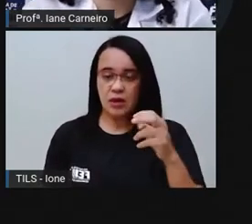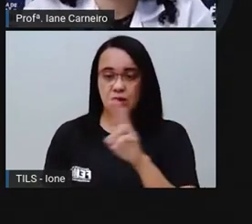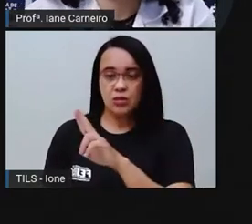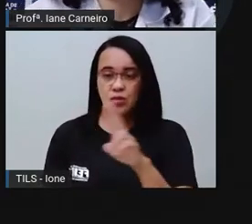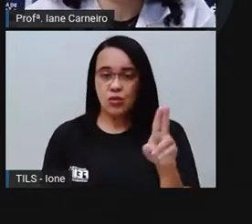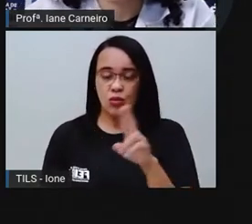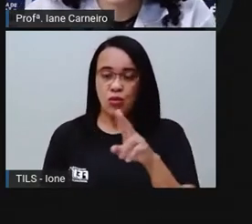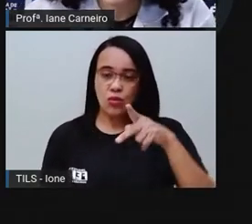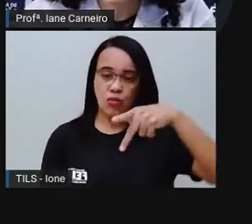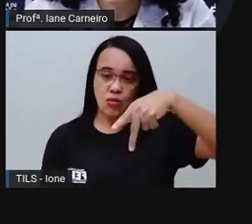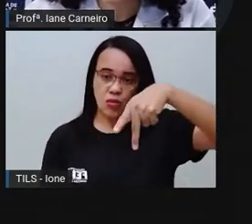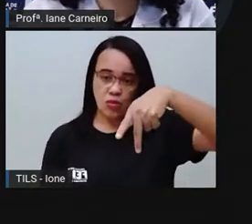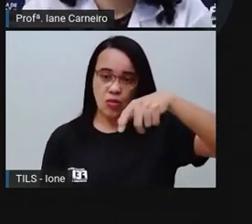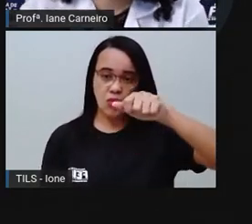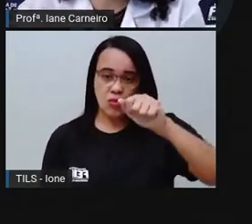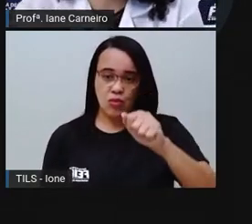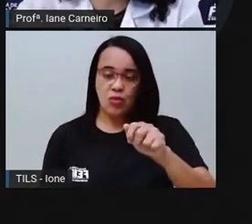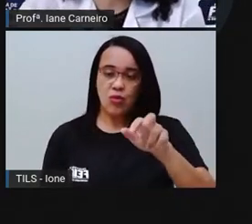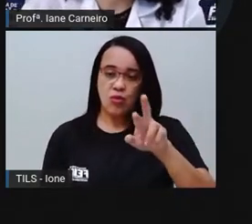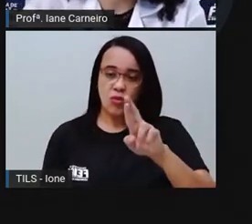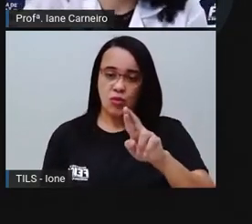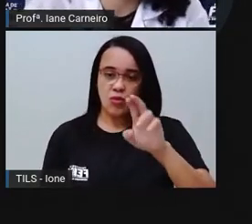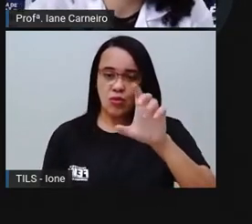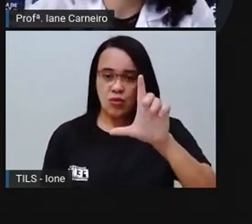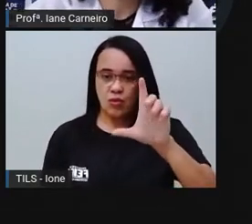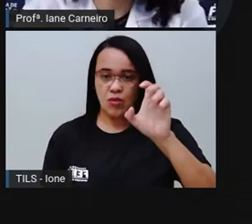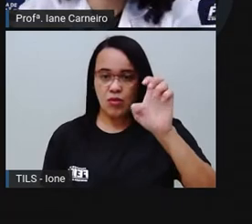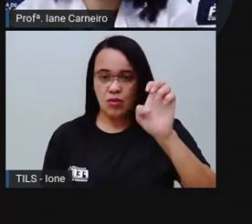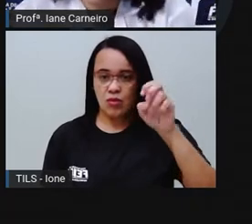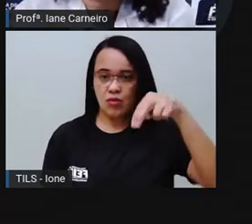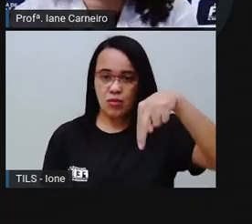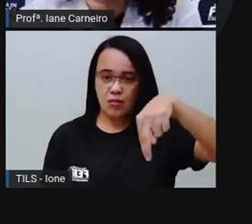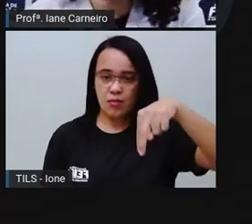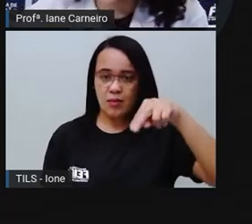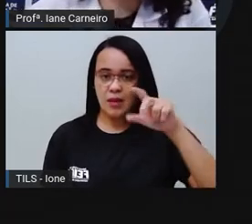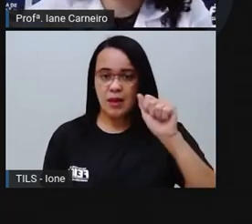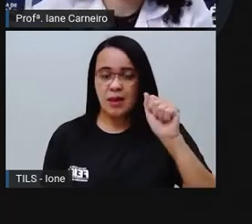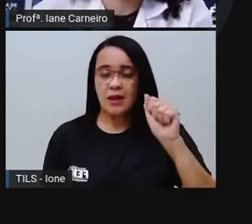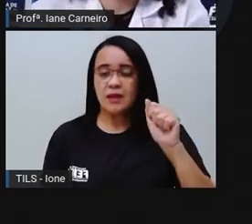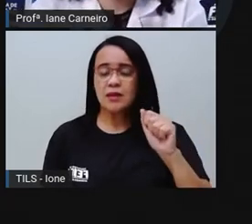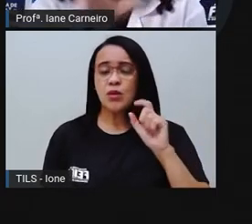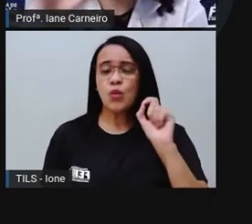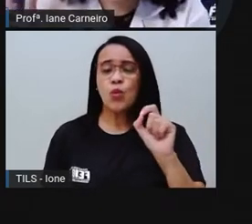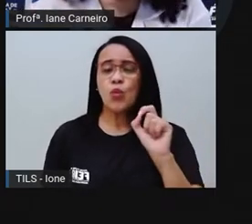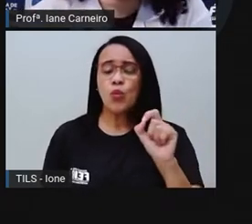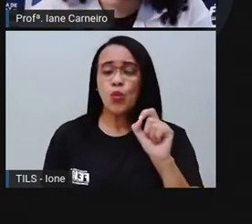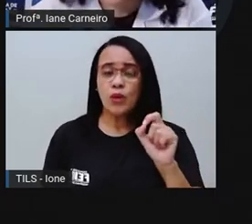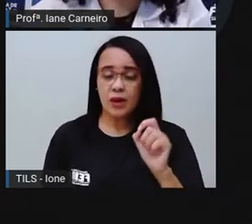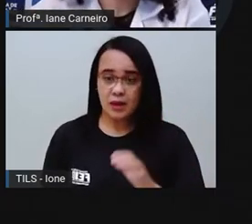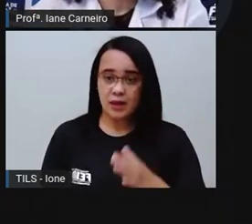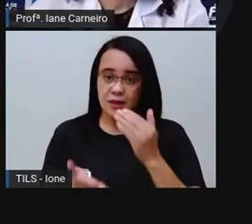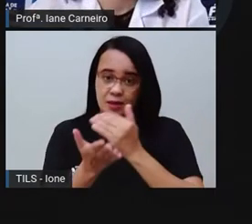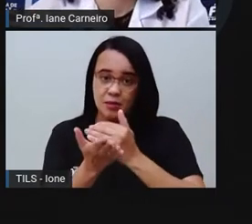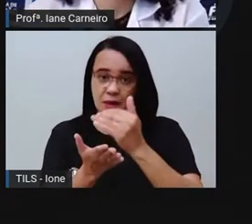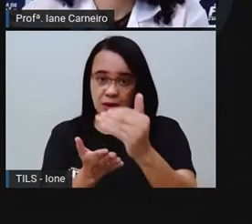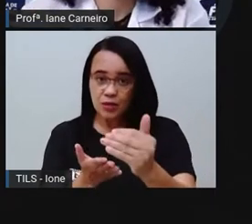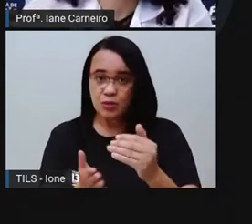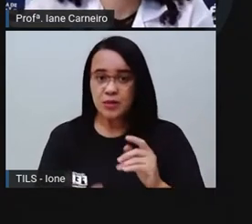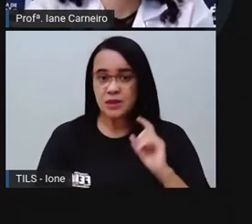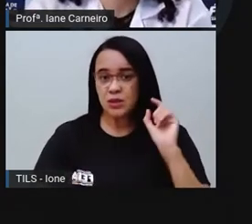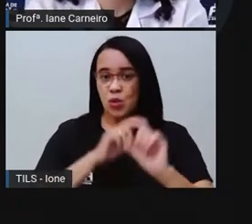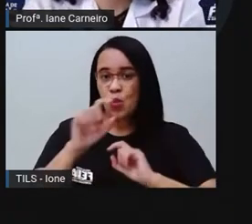a parlenda certo então a gente vai começar né para no início de nossa aula